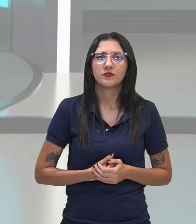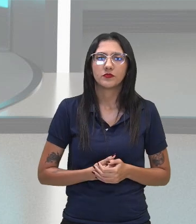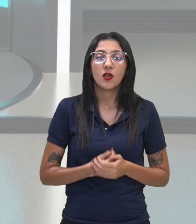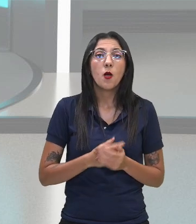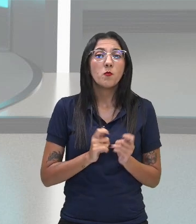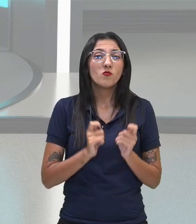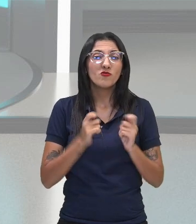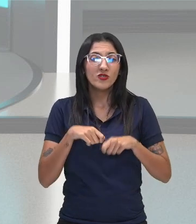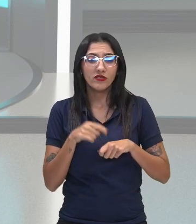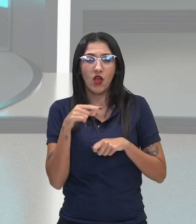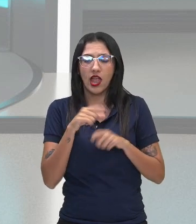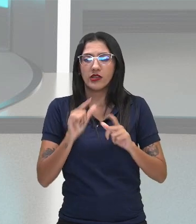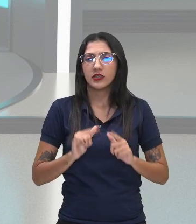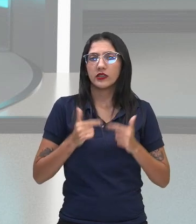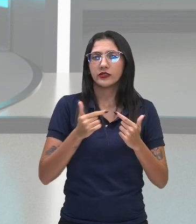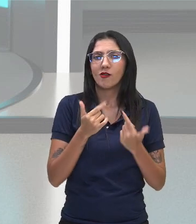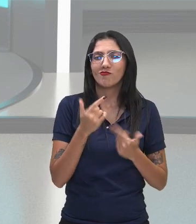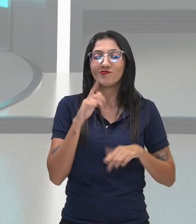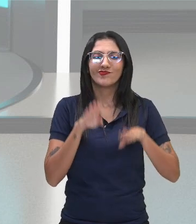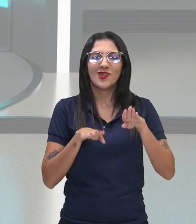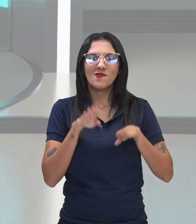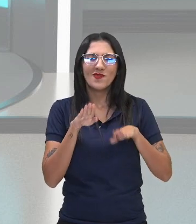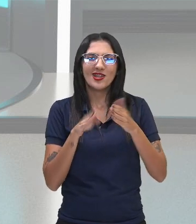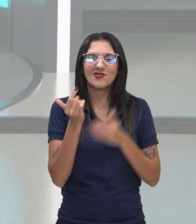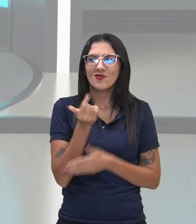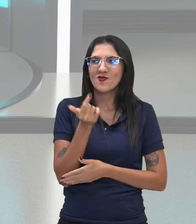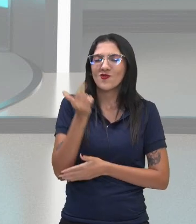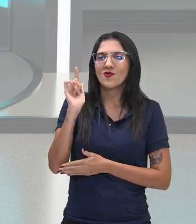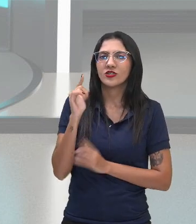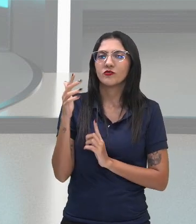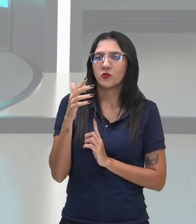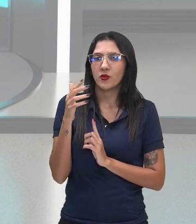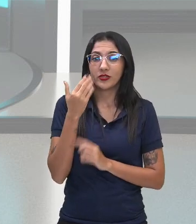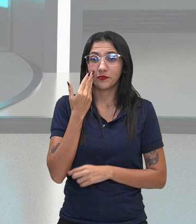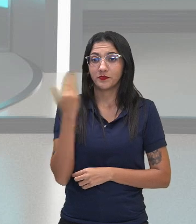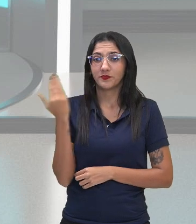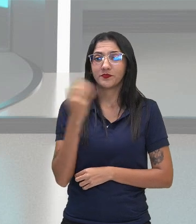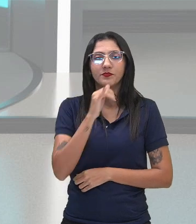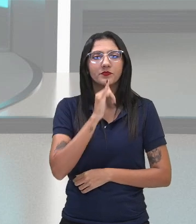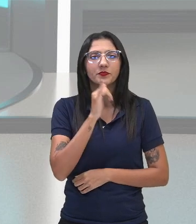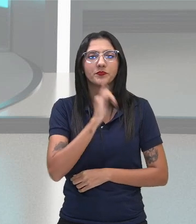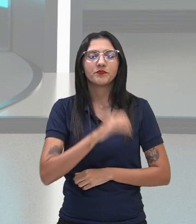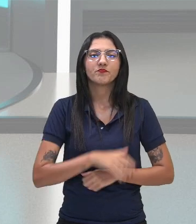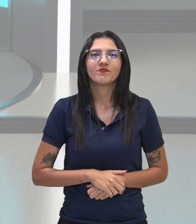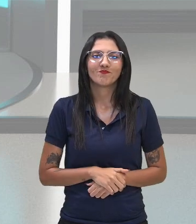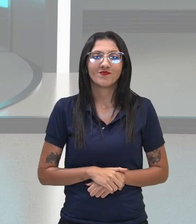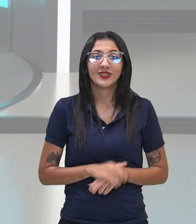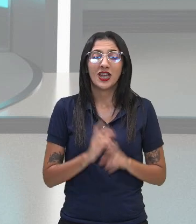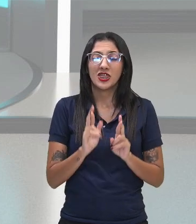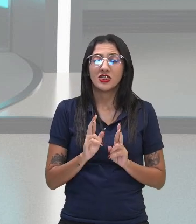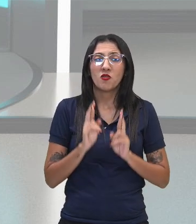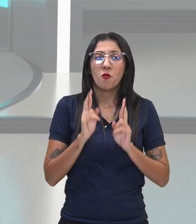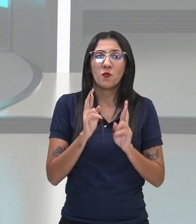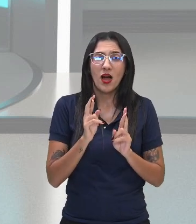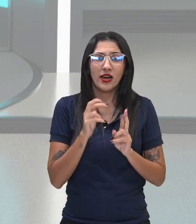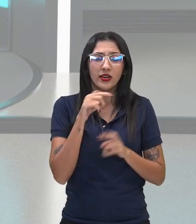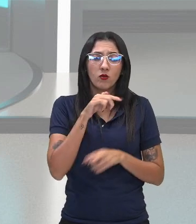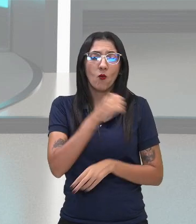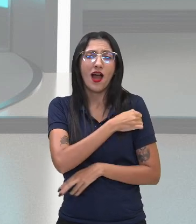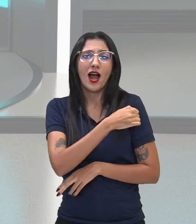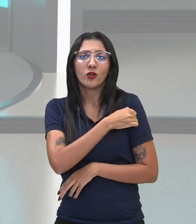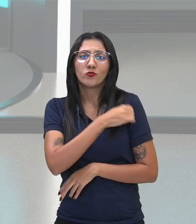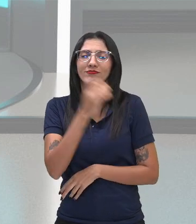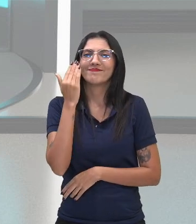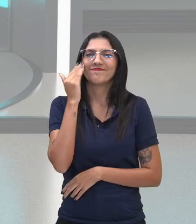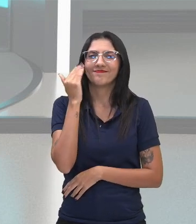ação, depende de outros fatores. Olha o exemplo. Tomara que o aluno entenda. Então,